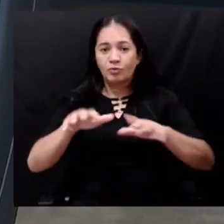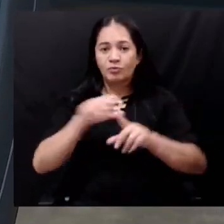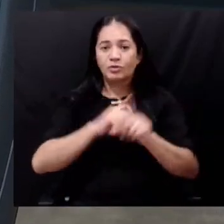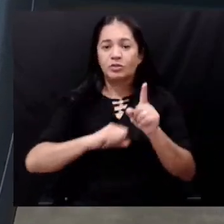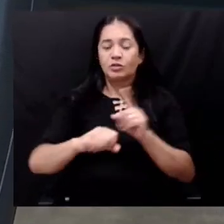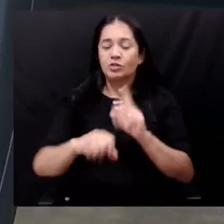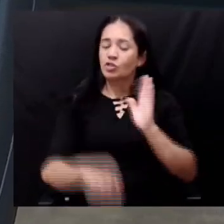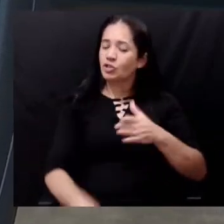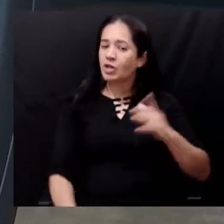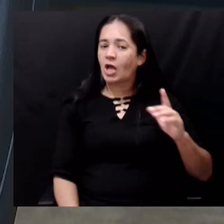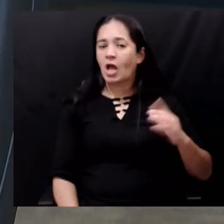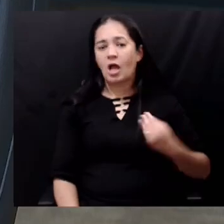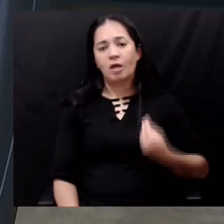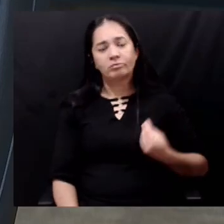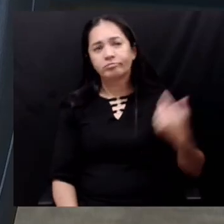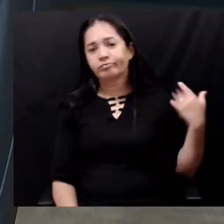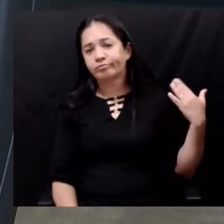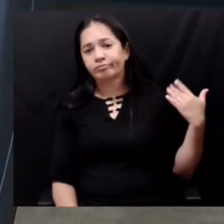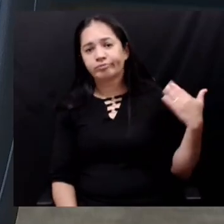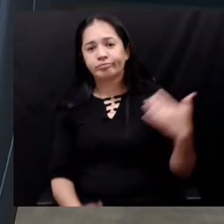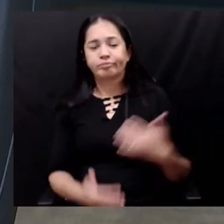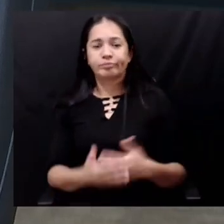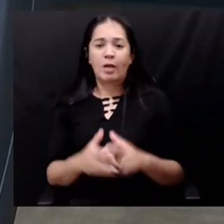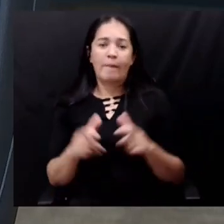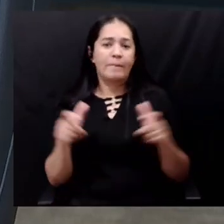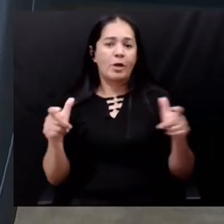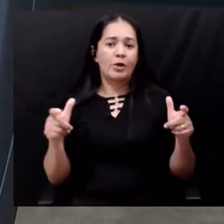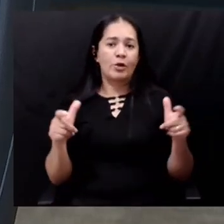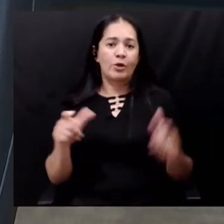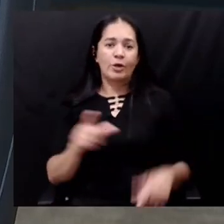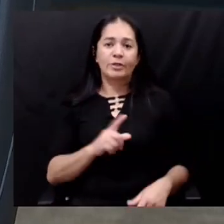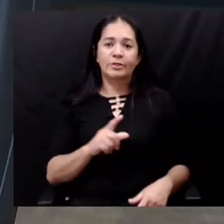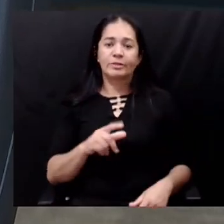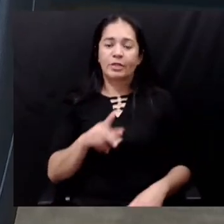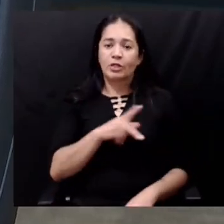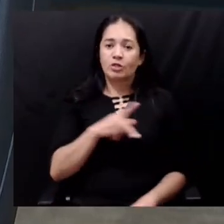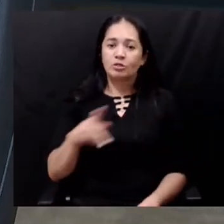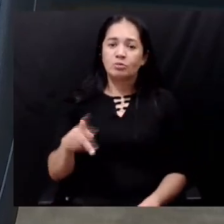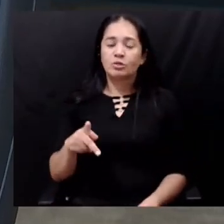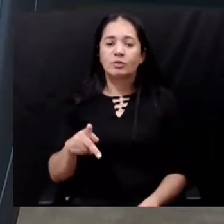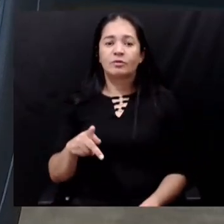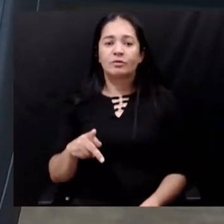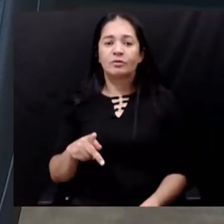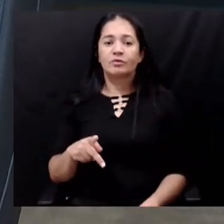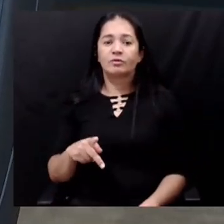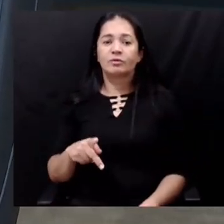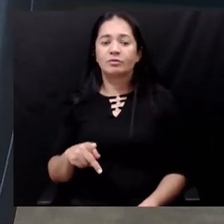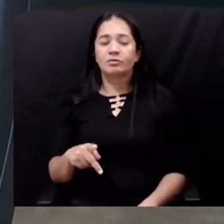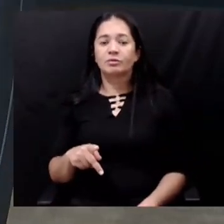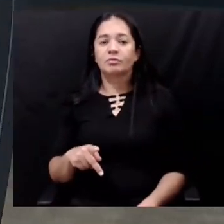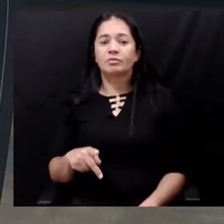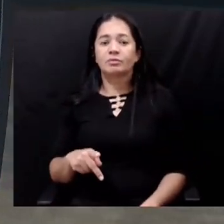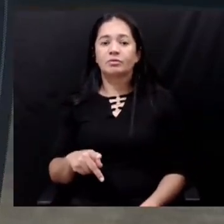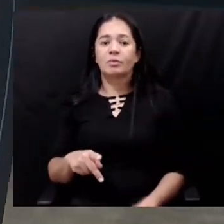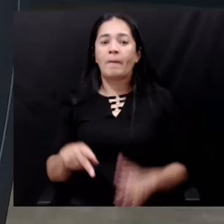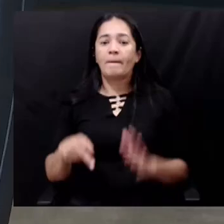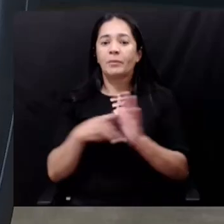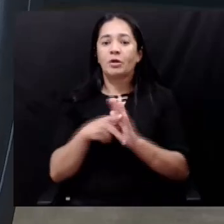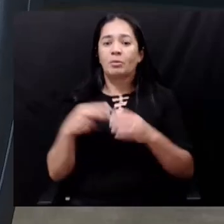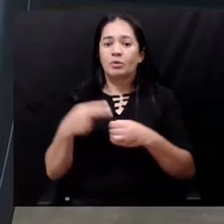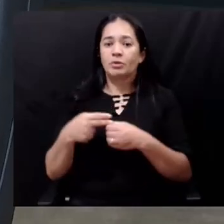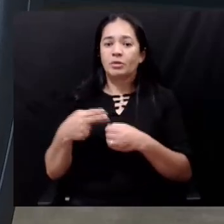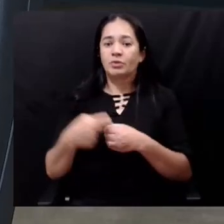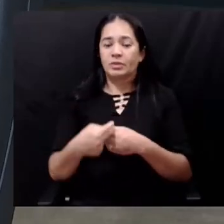a grande maioria tem... Os educadores são graduandos ou pós-graduandos da Unicamp, né, moçada?